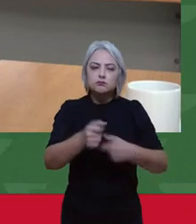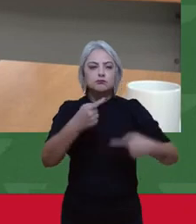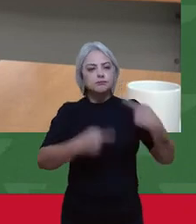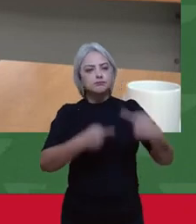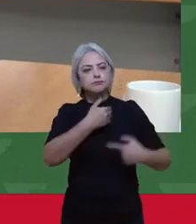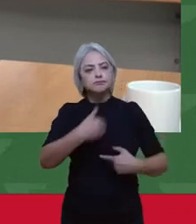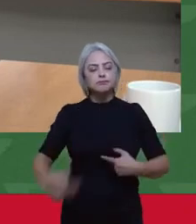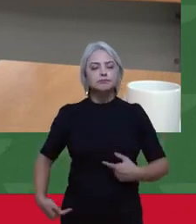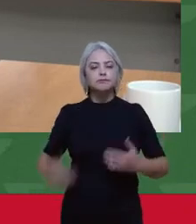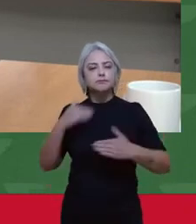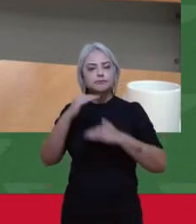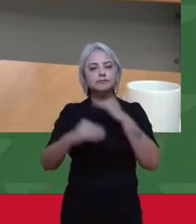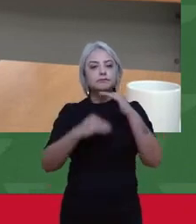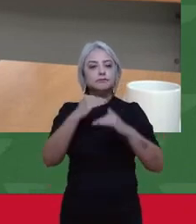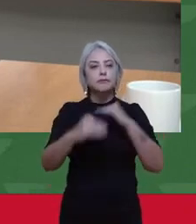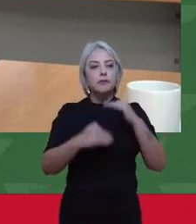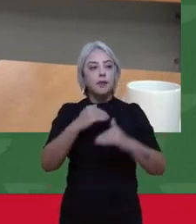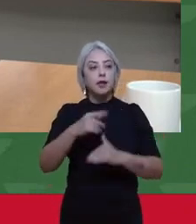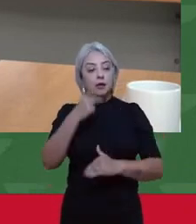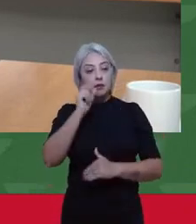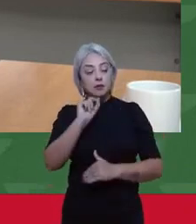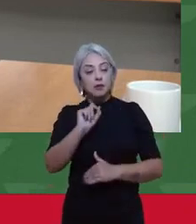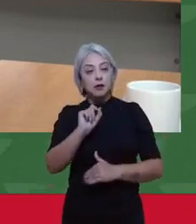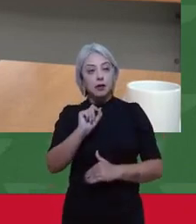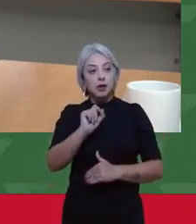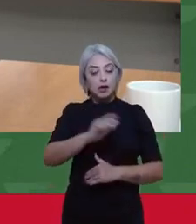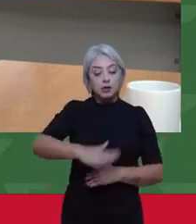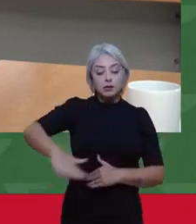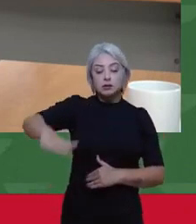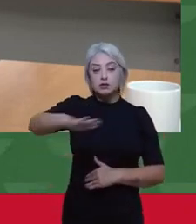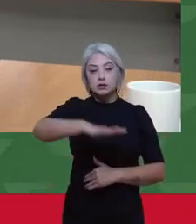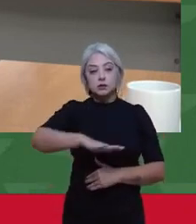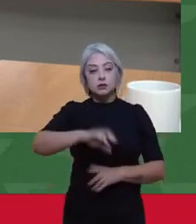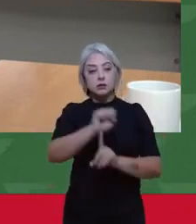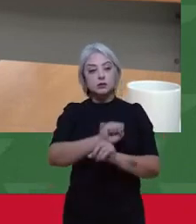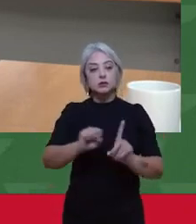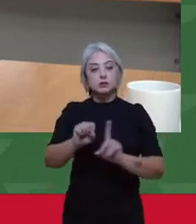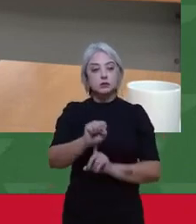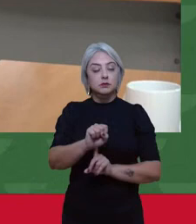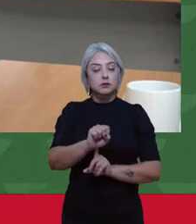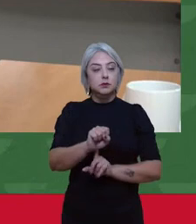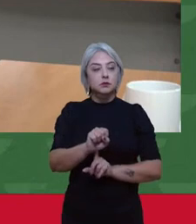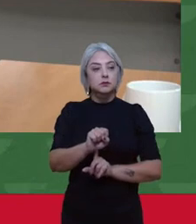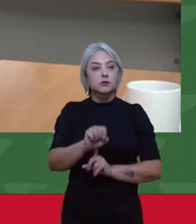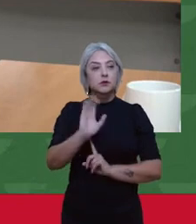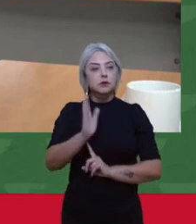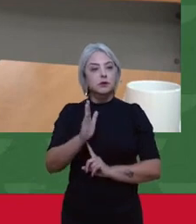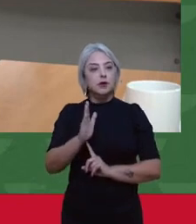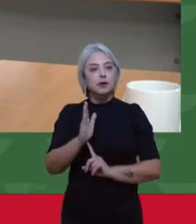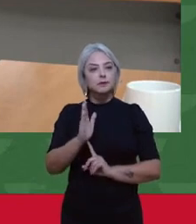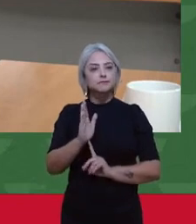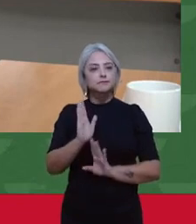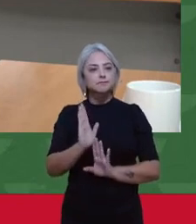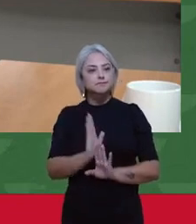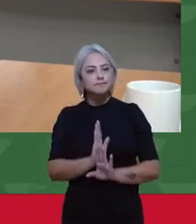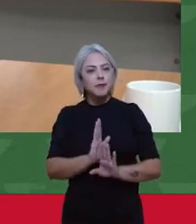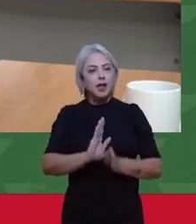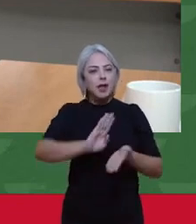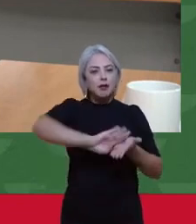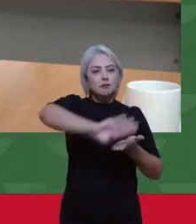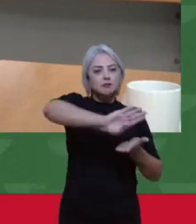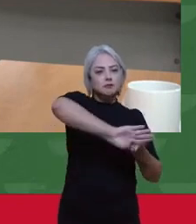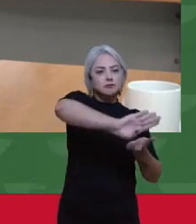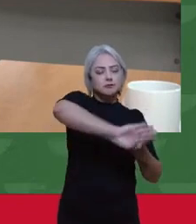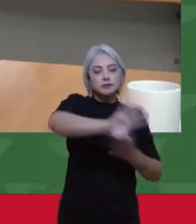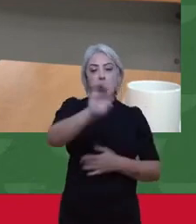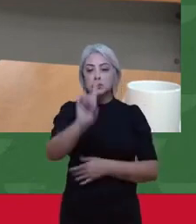públicas desenvolvidas para exatamente esses setores da sociedade que geralmente ficam relegados a